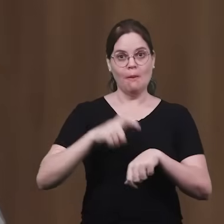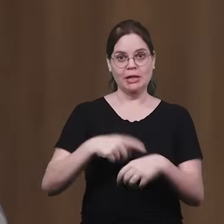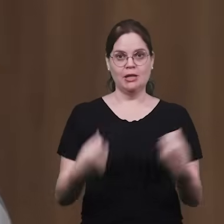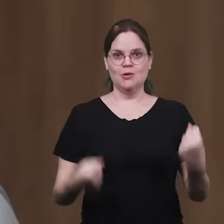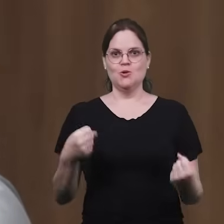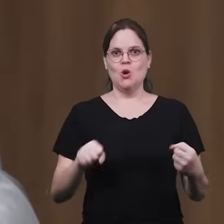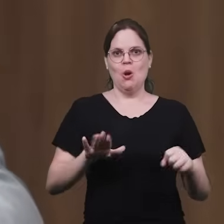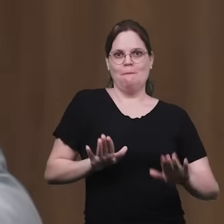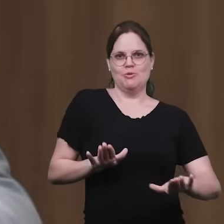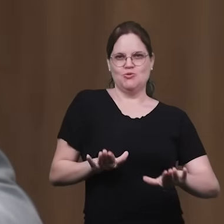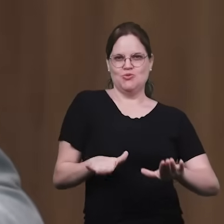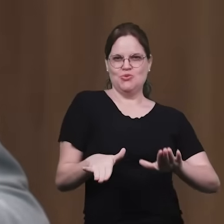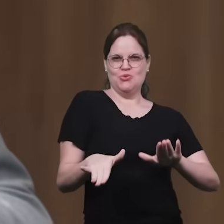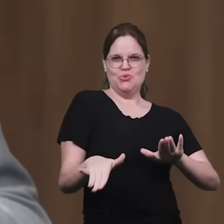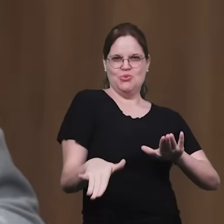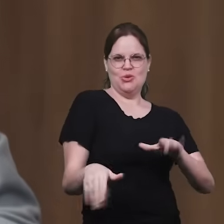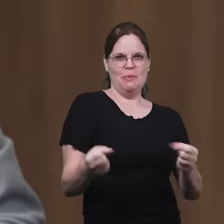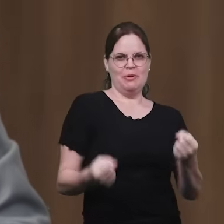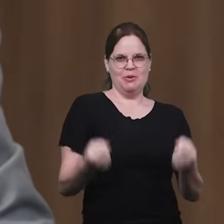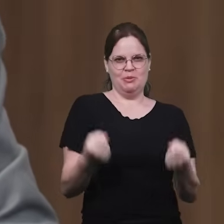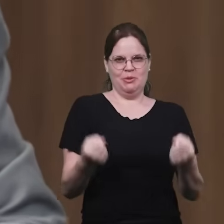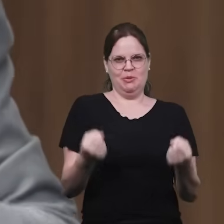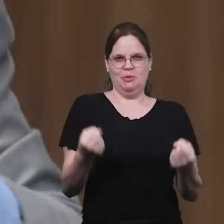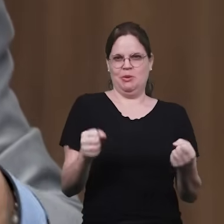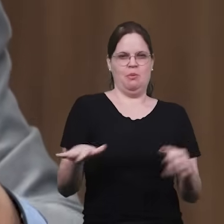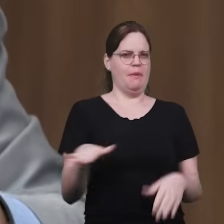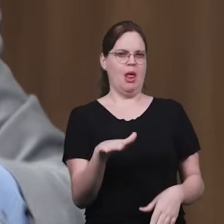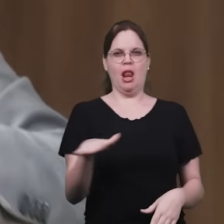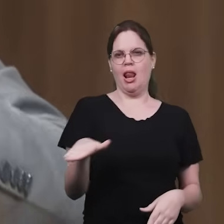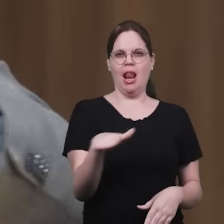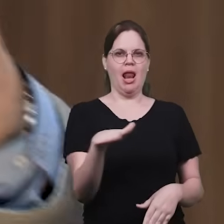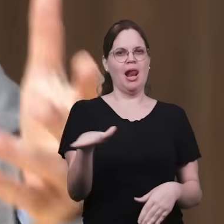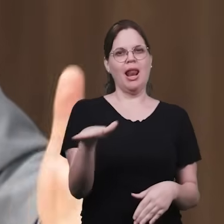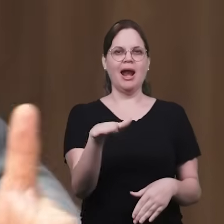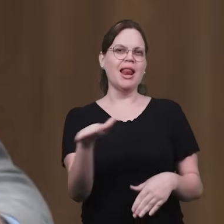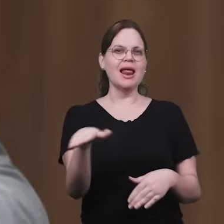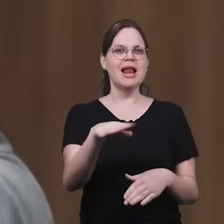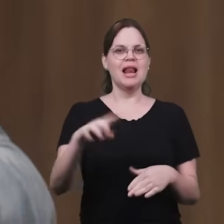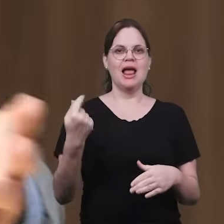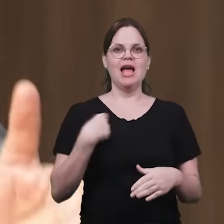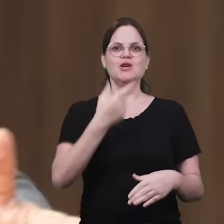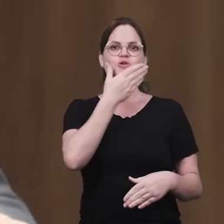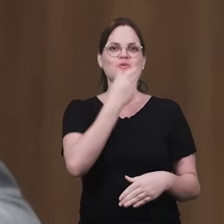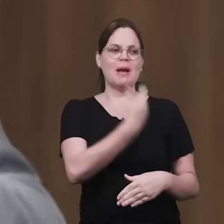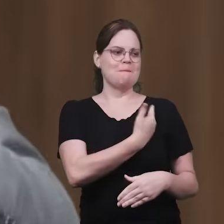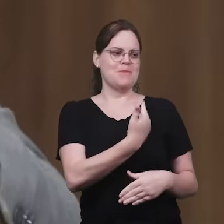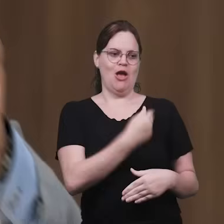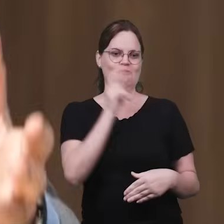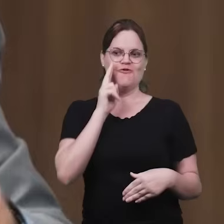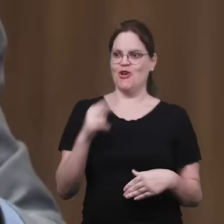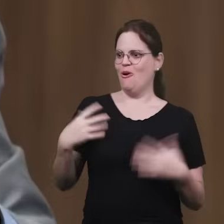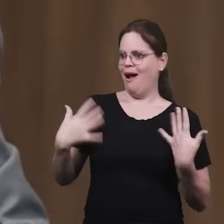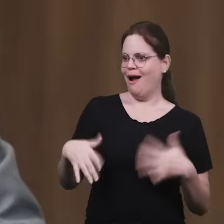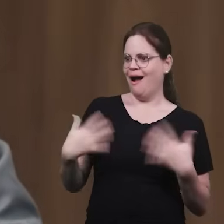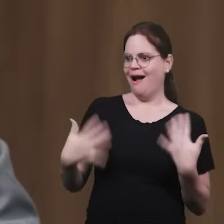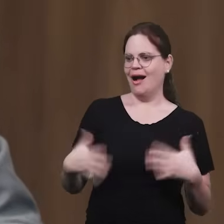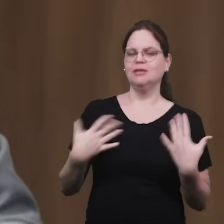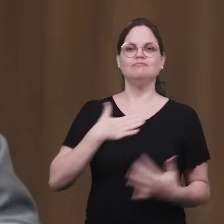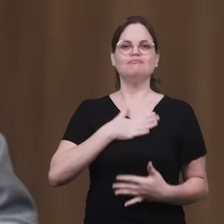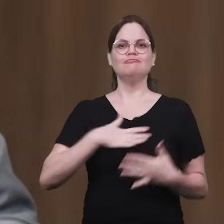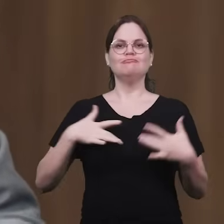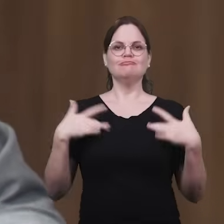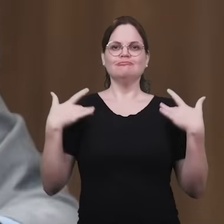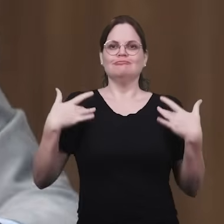prazer, né? Nem que seja de ser percebido como uma pessoa, como cara na frente dos amigos e tal, alguma coisa assim,